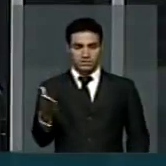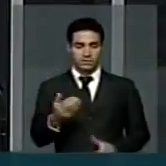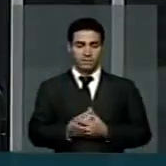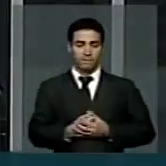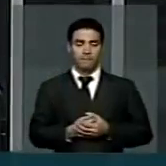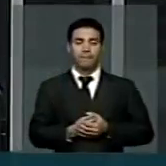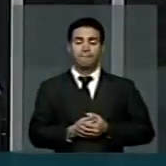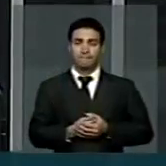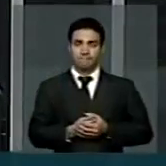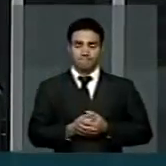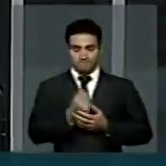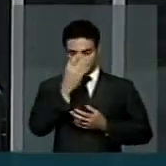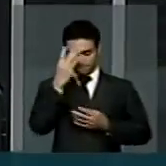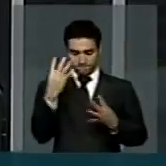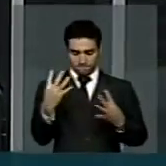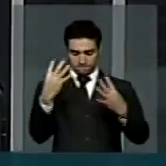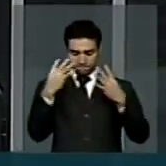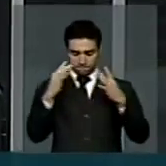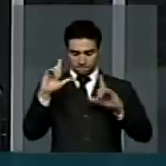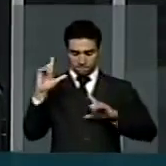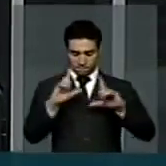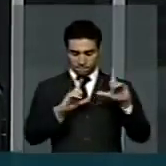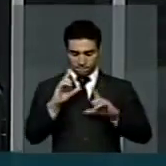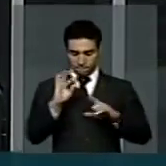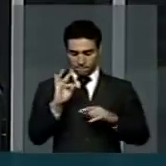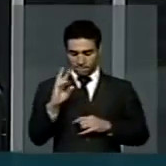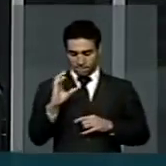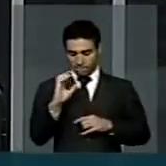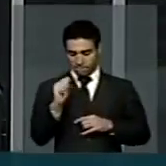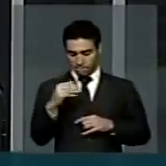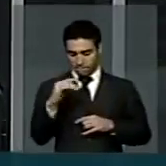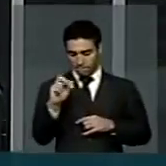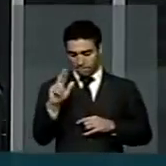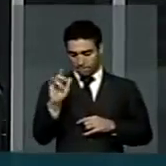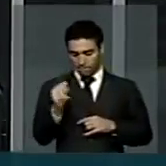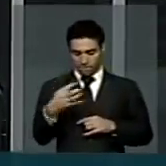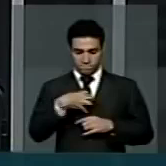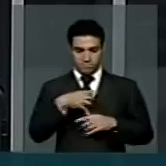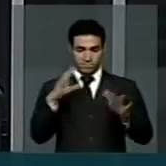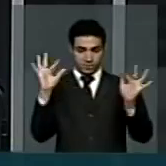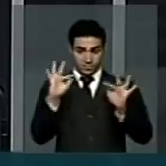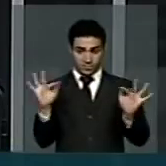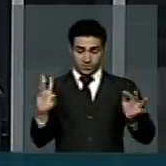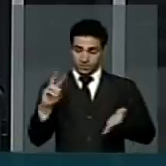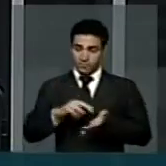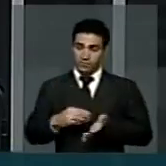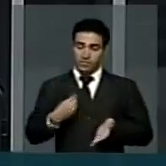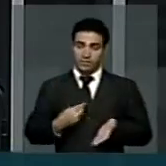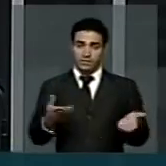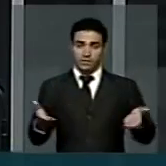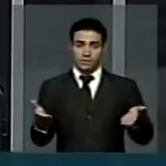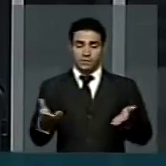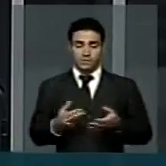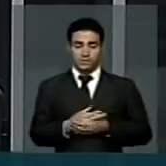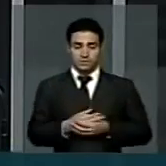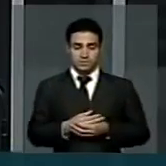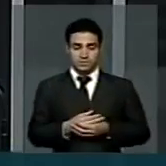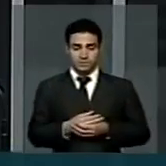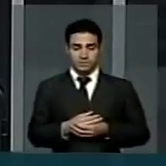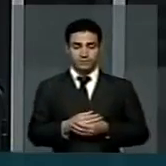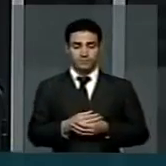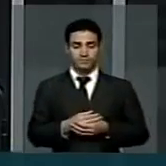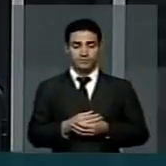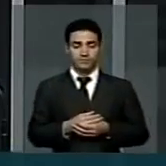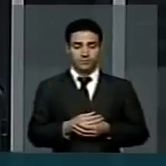caros telespectadores da TV Câmara, uma honra ocupar essa tribuna uma vez mais. O fortalecimento